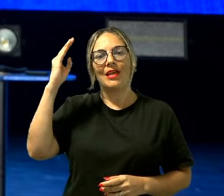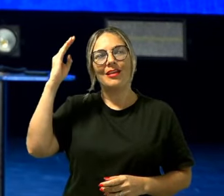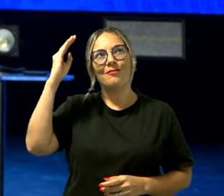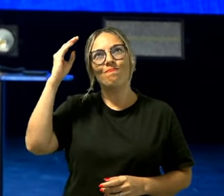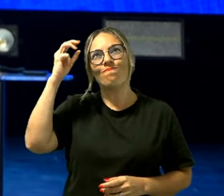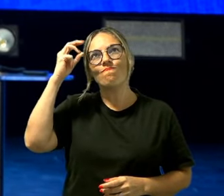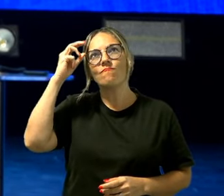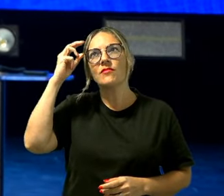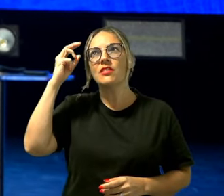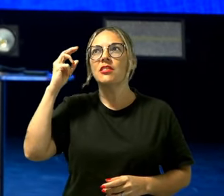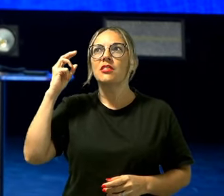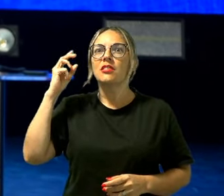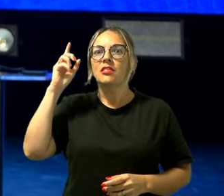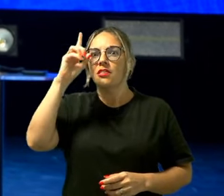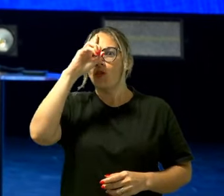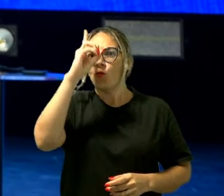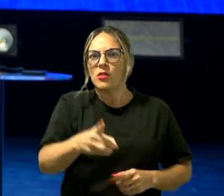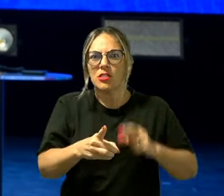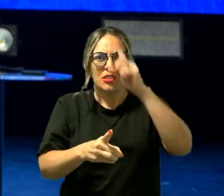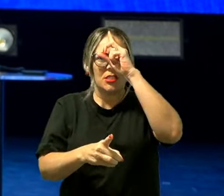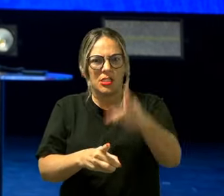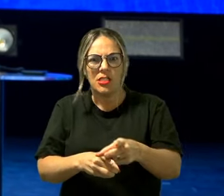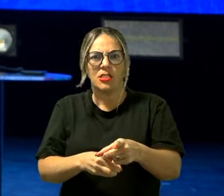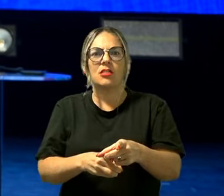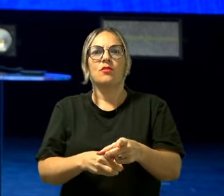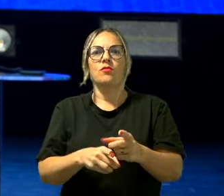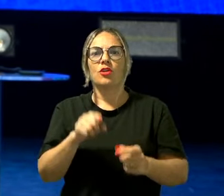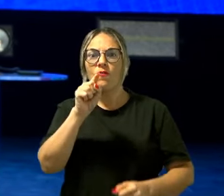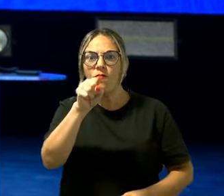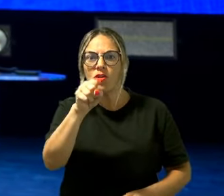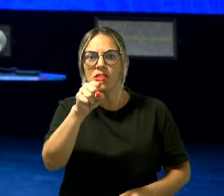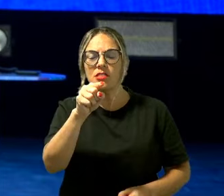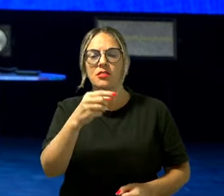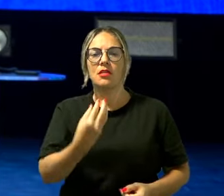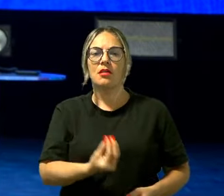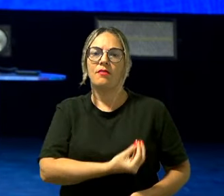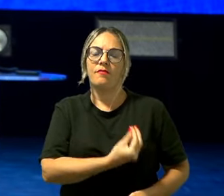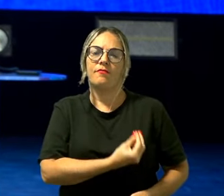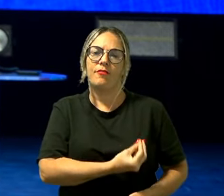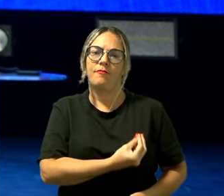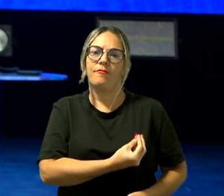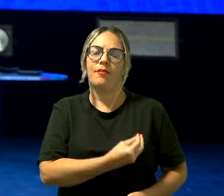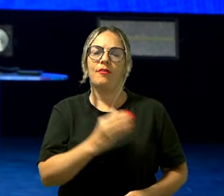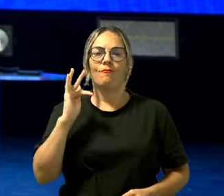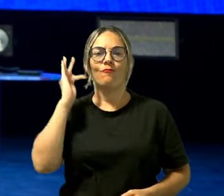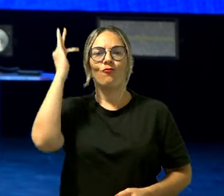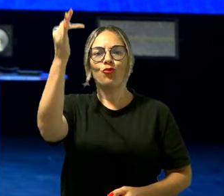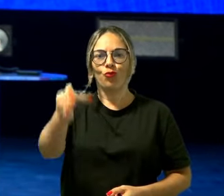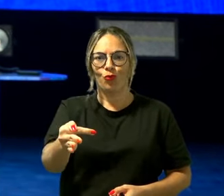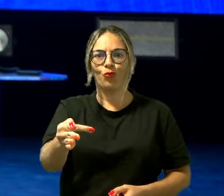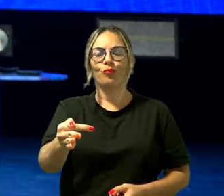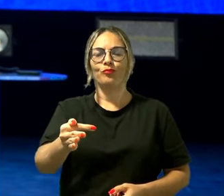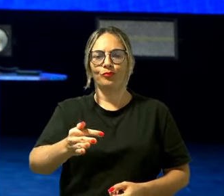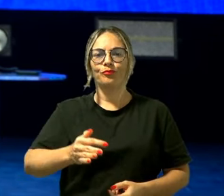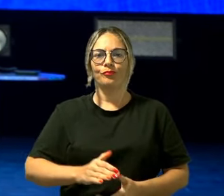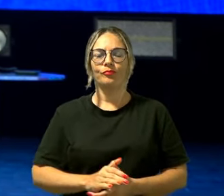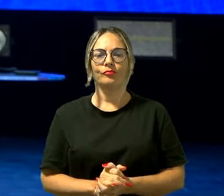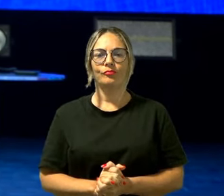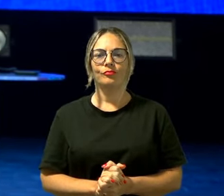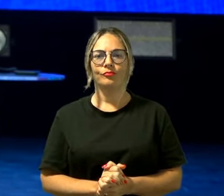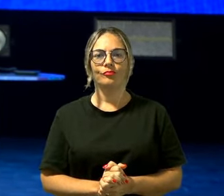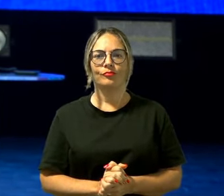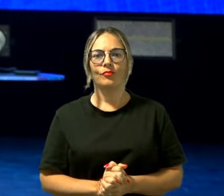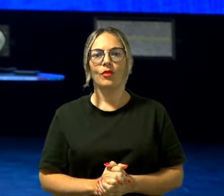Pastor, não estou entendendo. Ei, presta atenção. O povo estava sendo afligido, os meninos recém-nascidos estavam